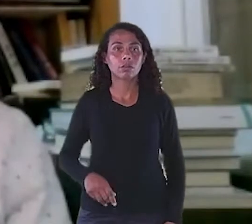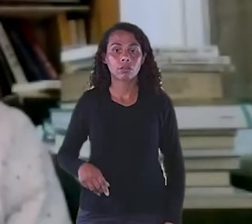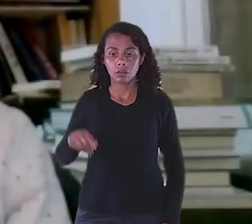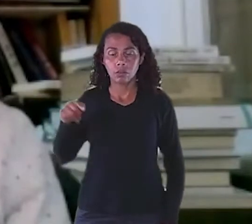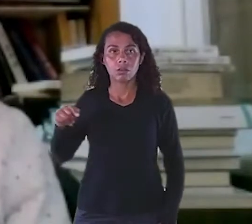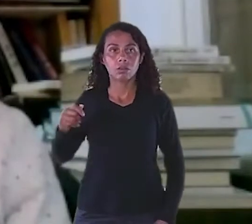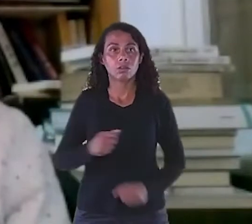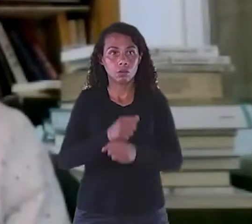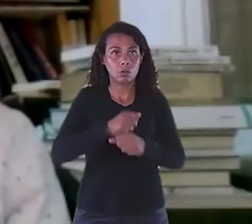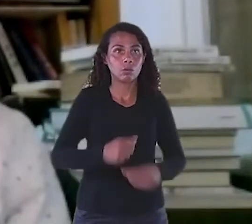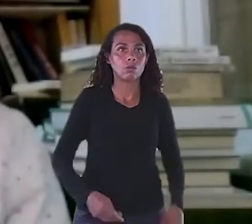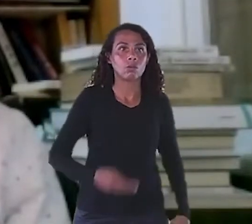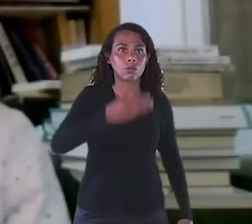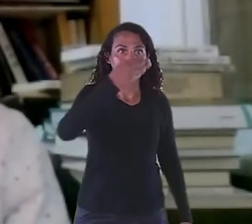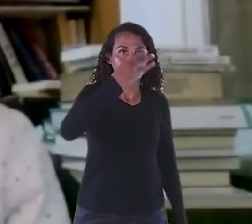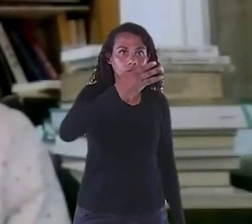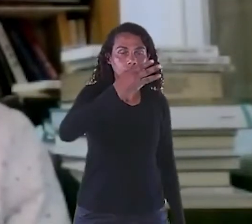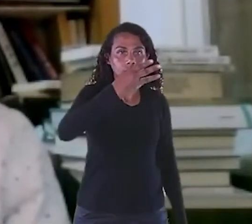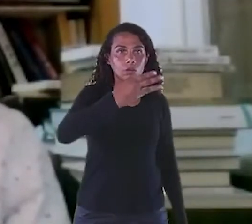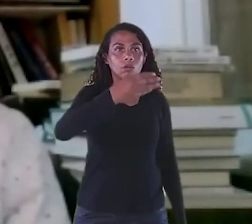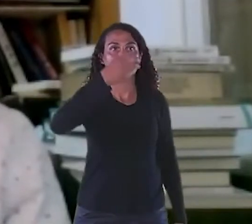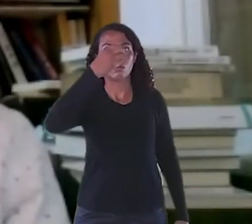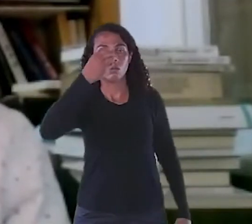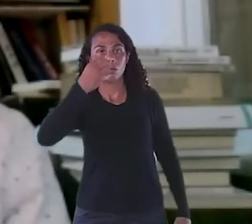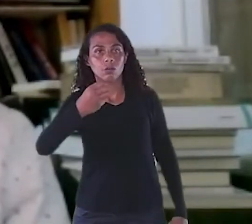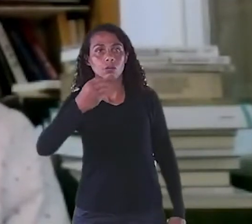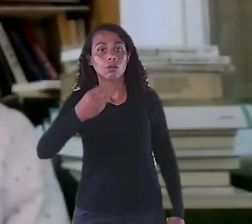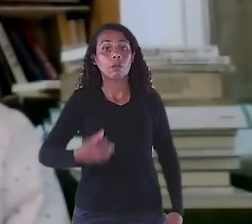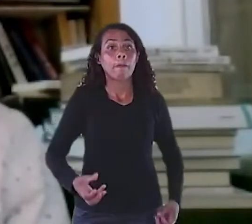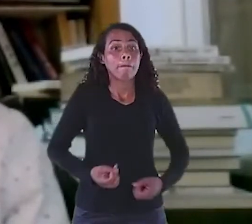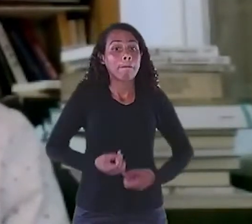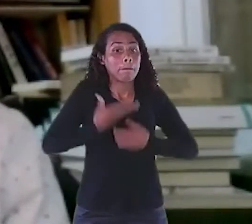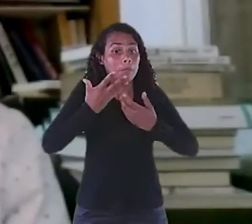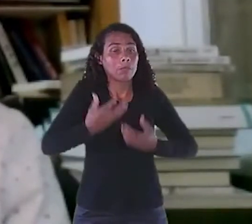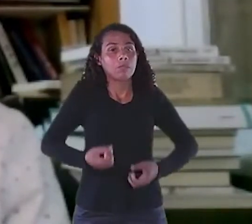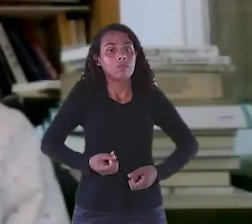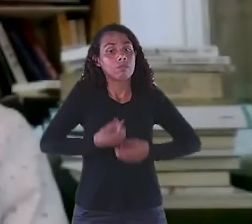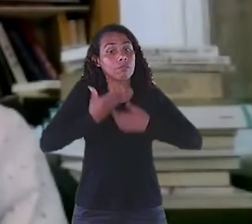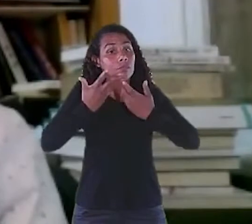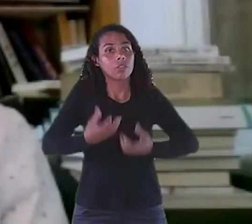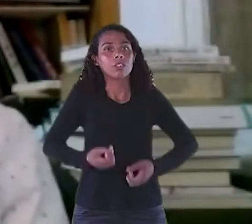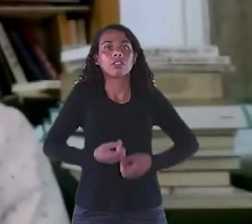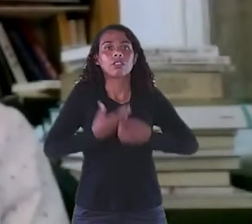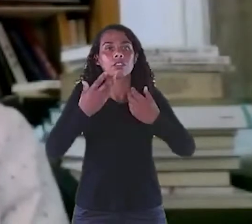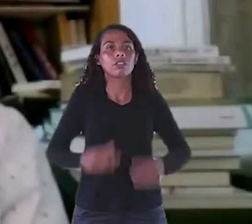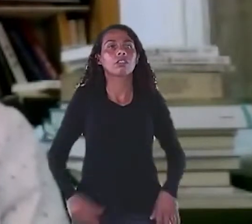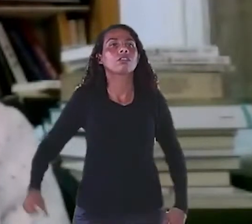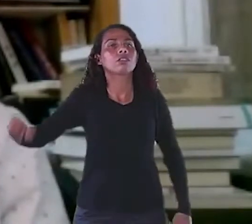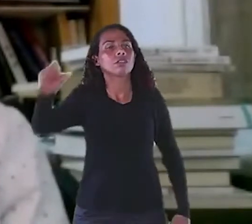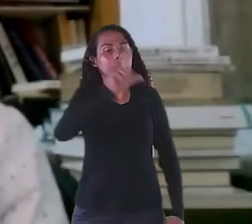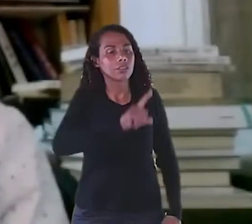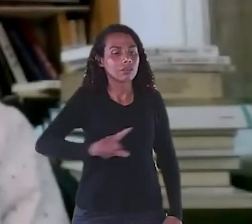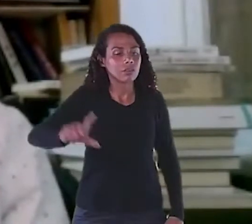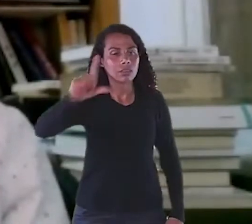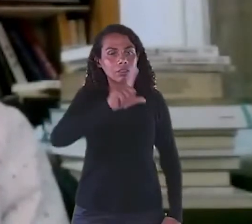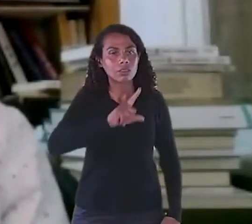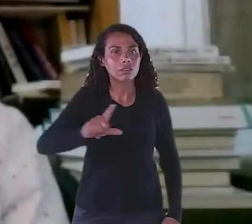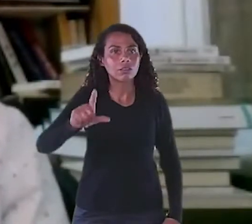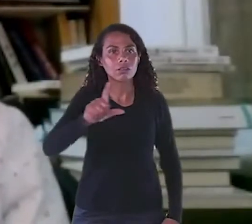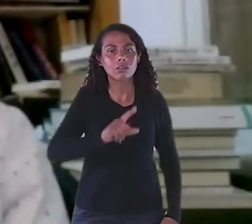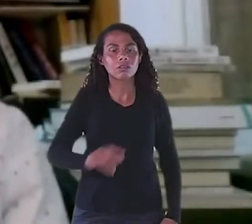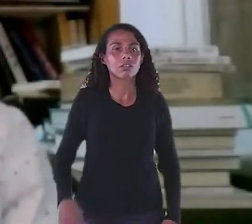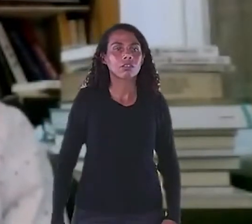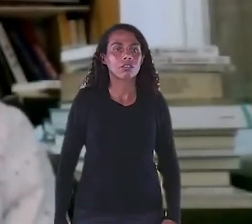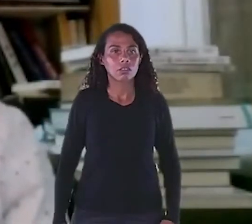anos 40 uma plaquete de poesia e foi tudo que ele publicou em termos de literatura na vida dele,